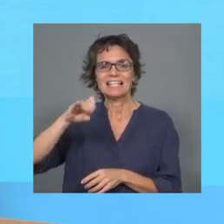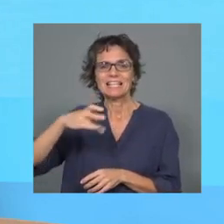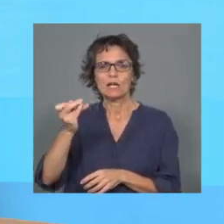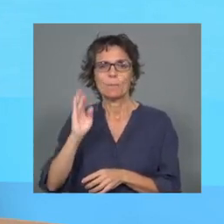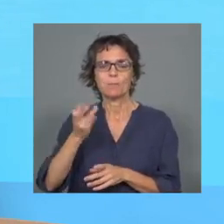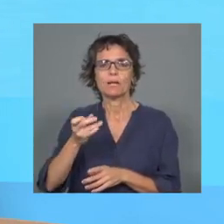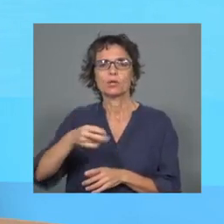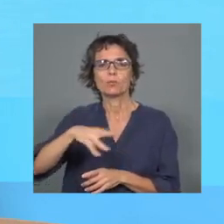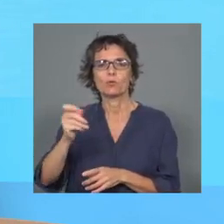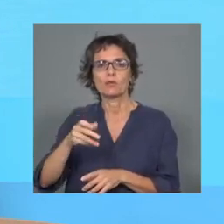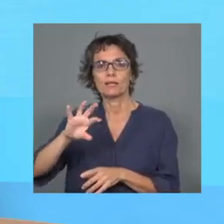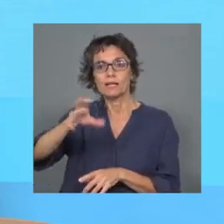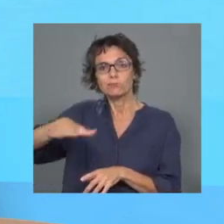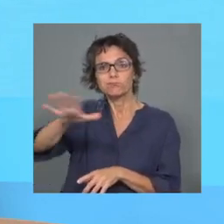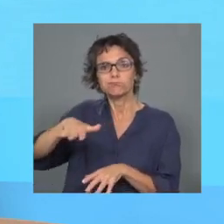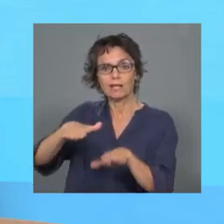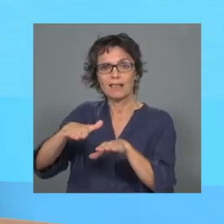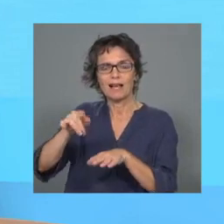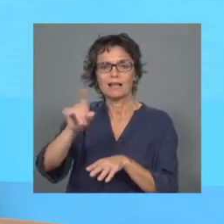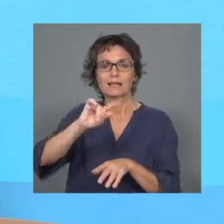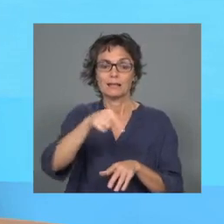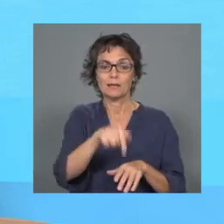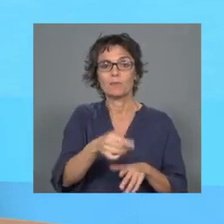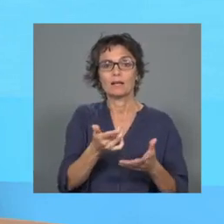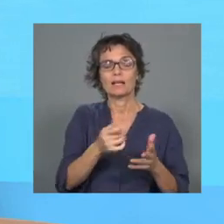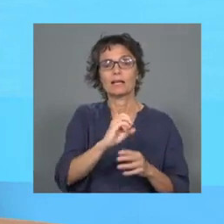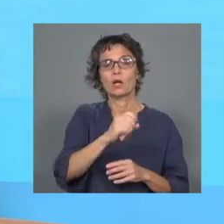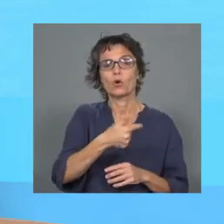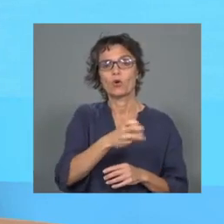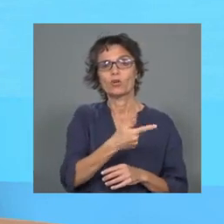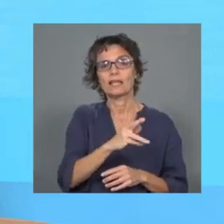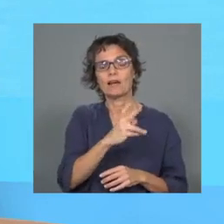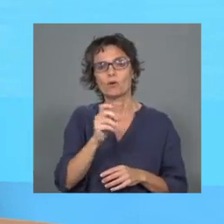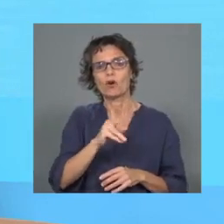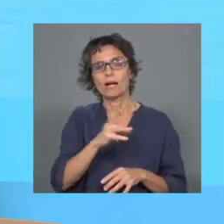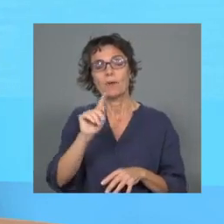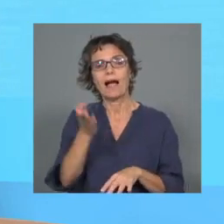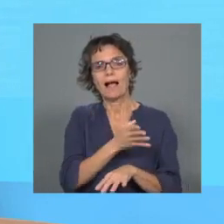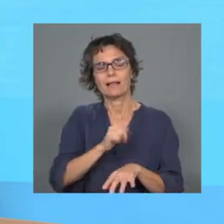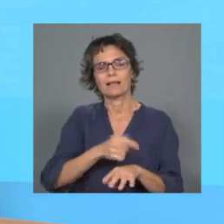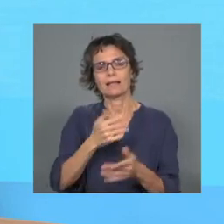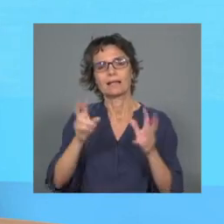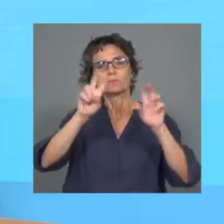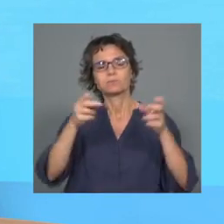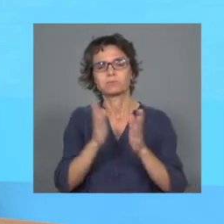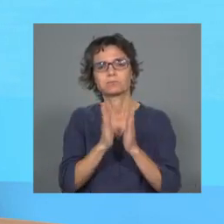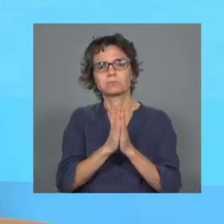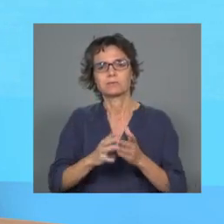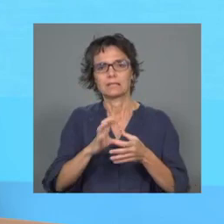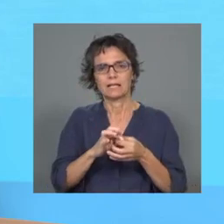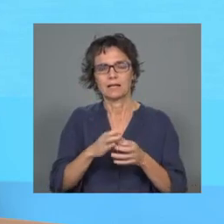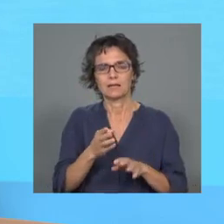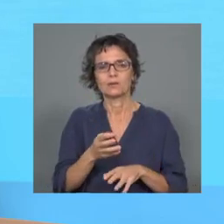partir de Itália. Está também connosco Otávio Carmo, com quem iremos conversar logo após os temas da atualidade religiosa,